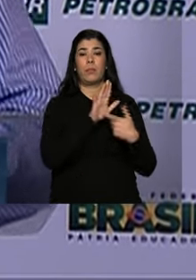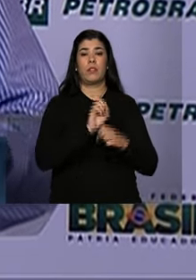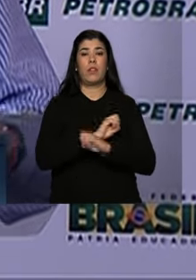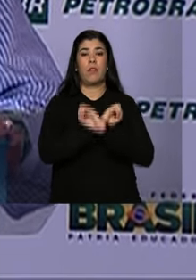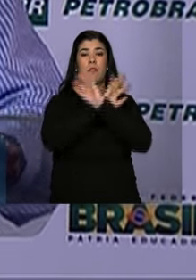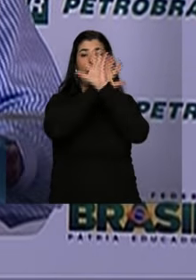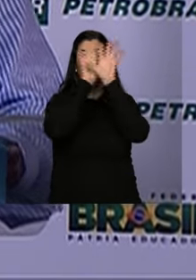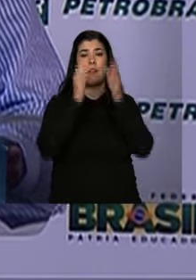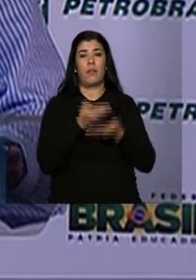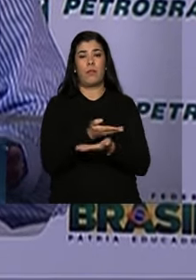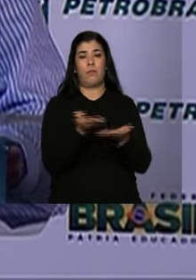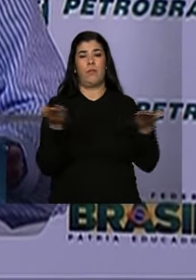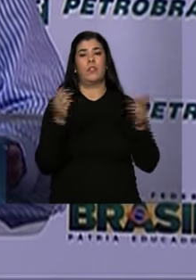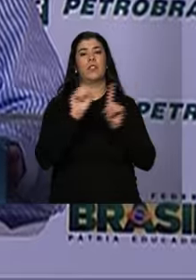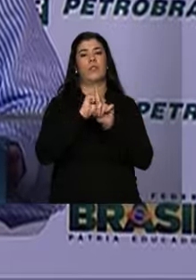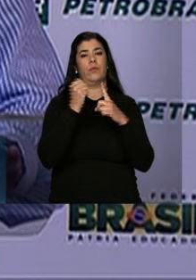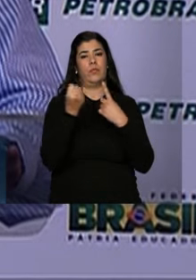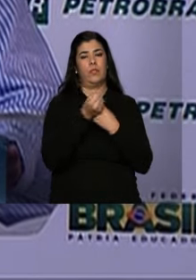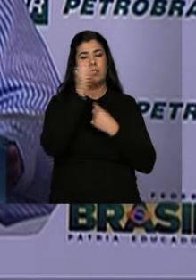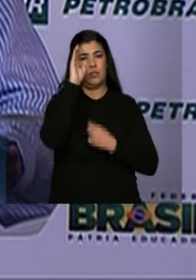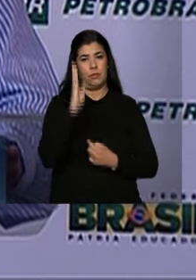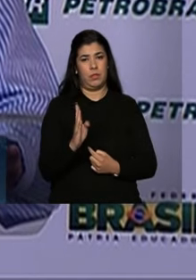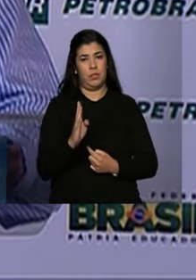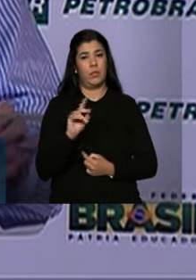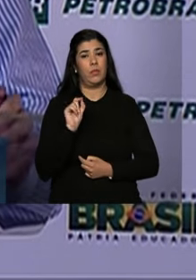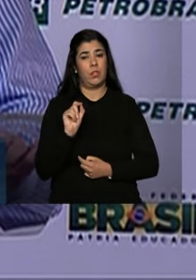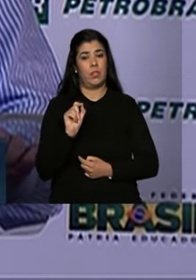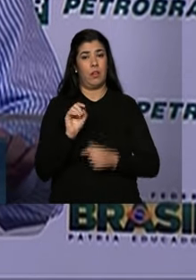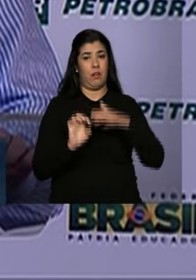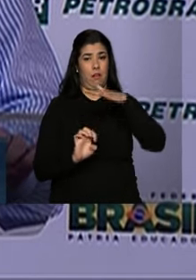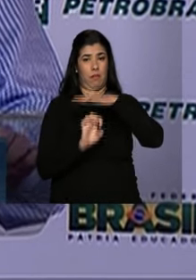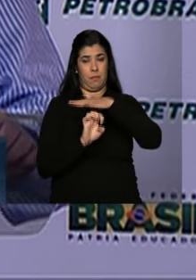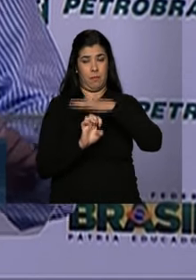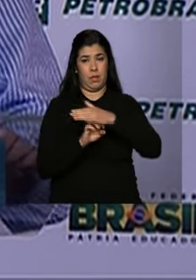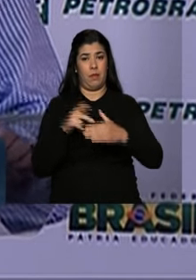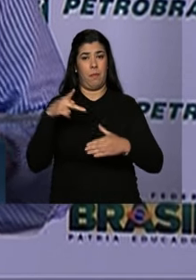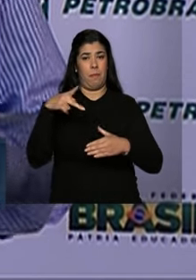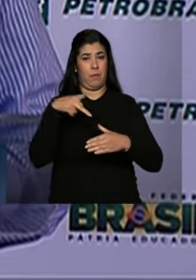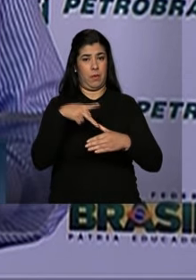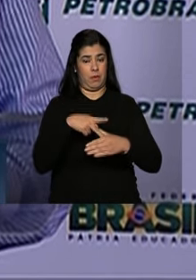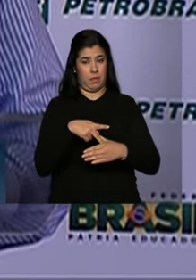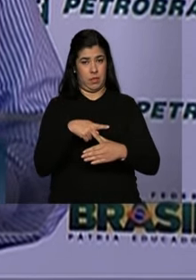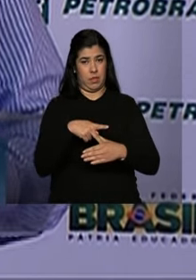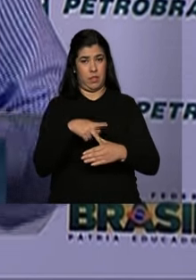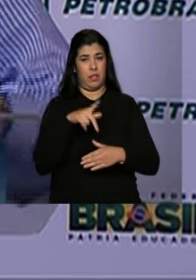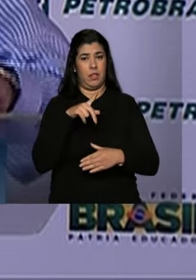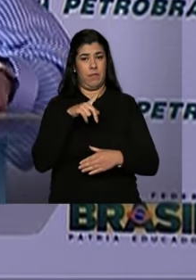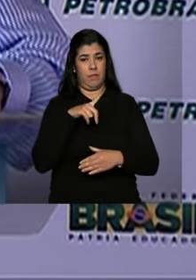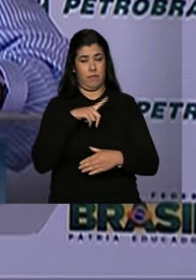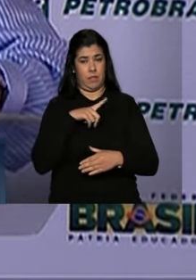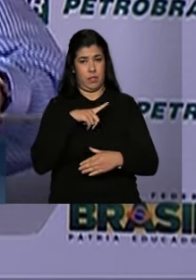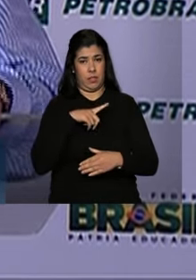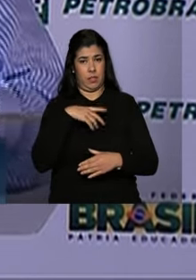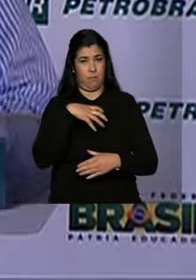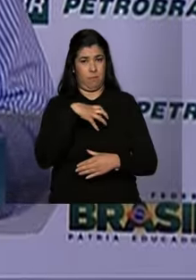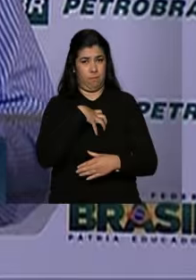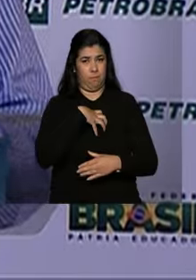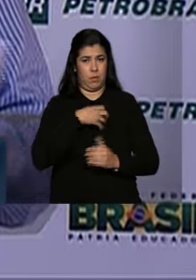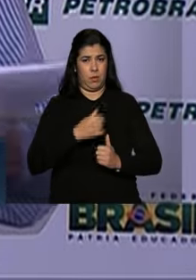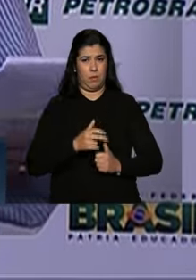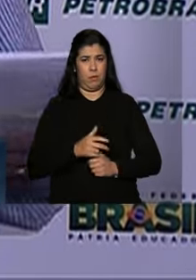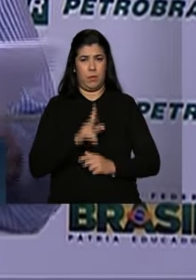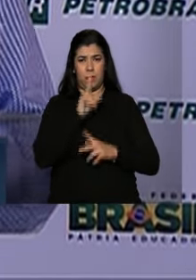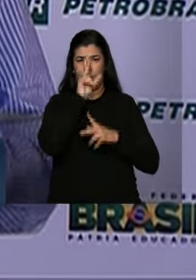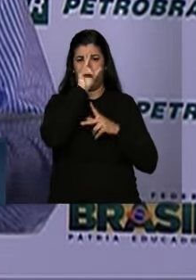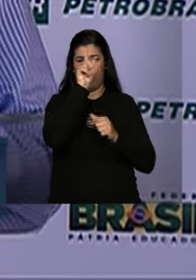a sociedade brasileira que a Petrobras sairá mais saudável e mais forte desse